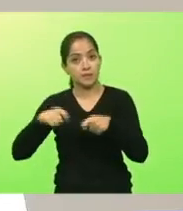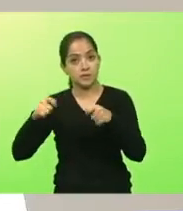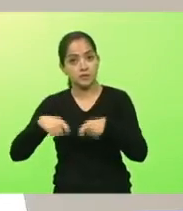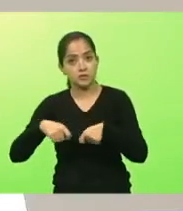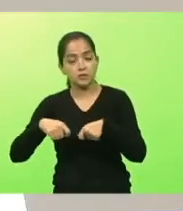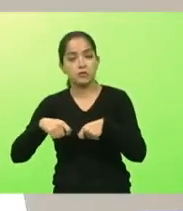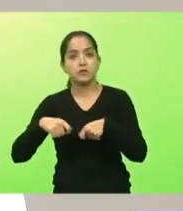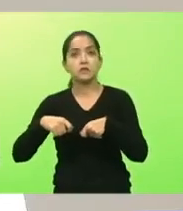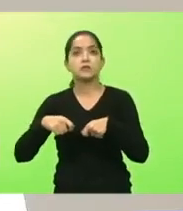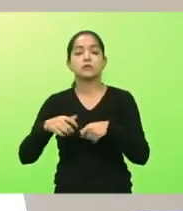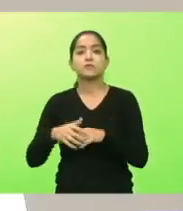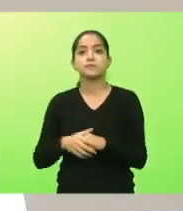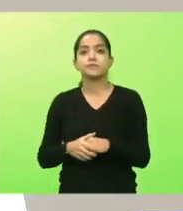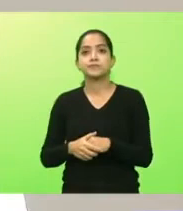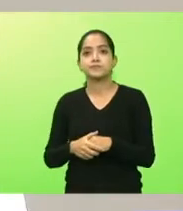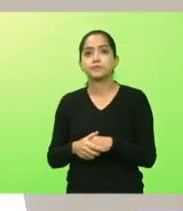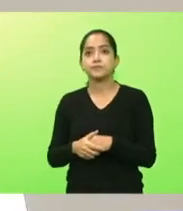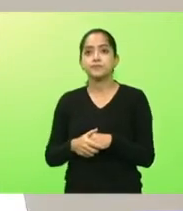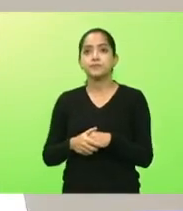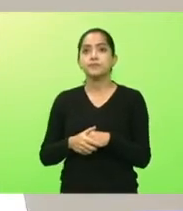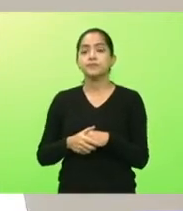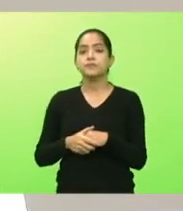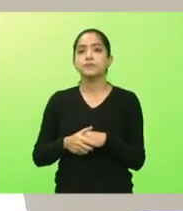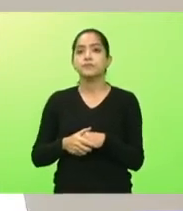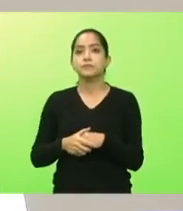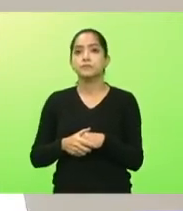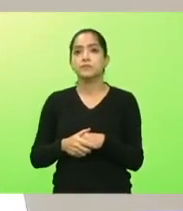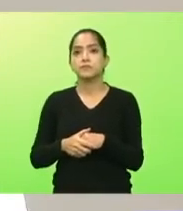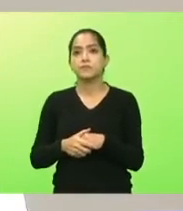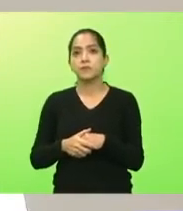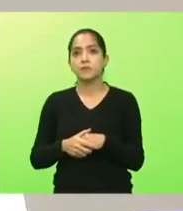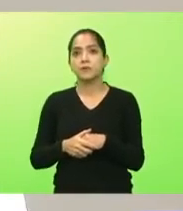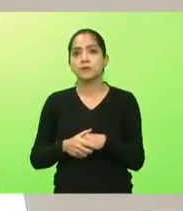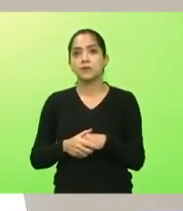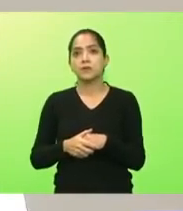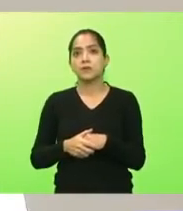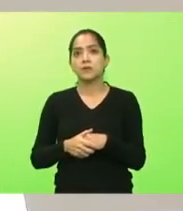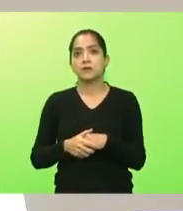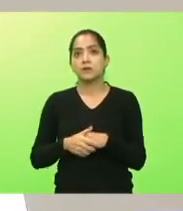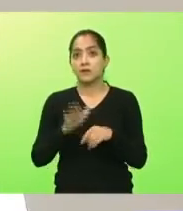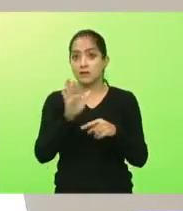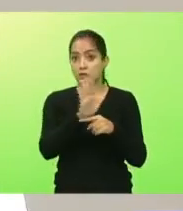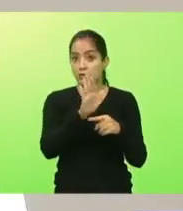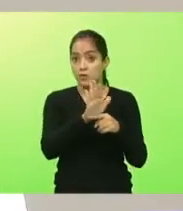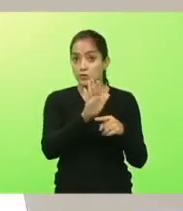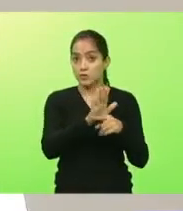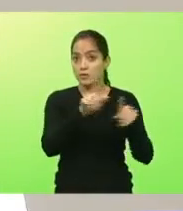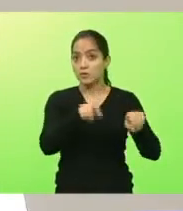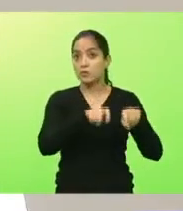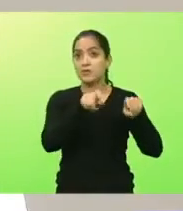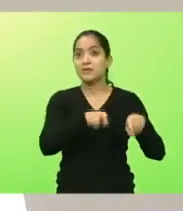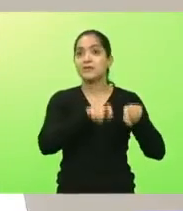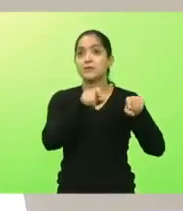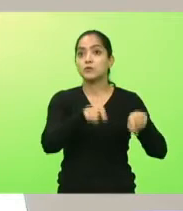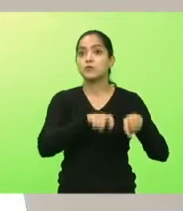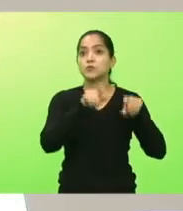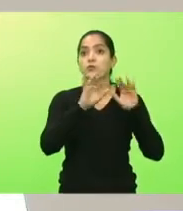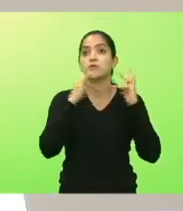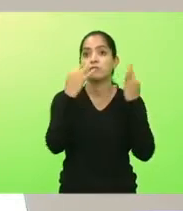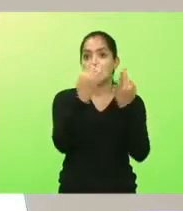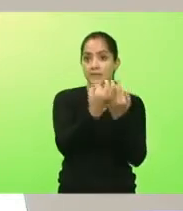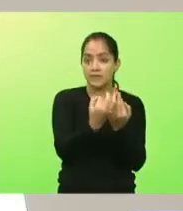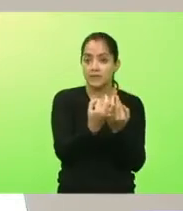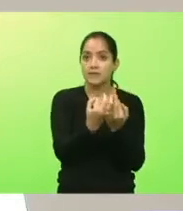valores sejam colocados no auxílio da agricultura familiar. Foi um campo que foi aberto também